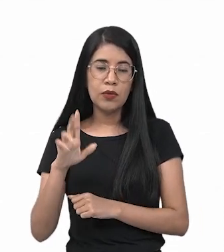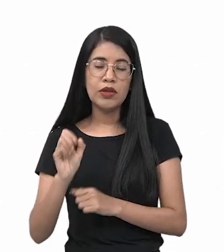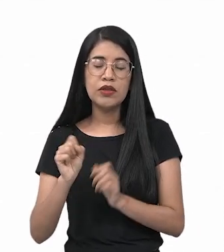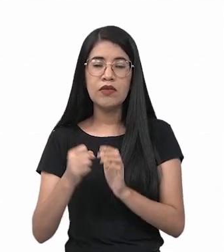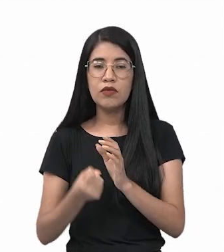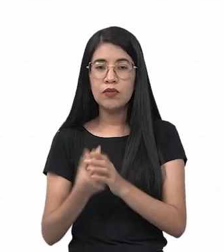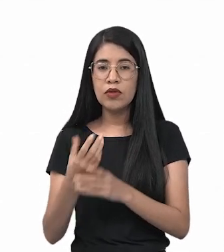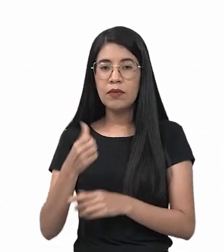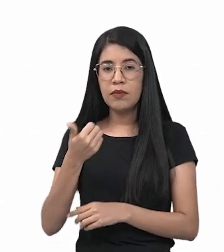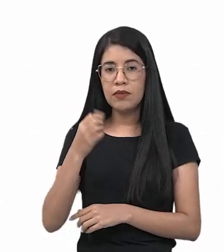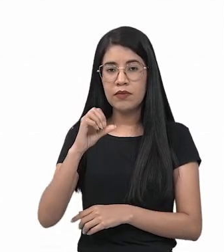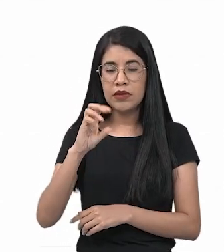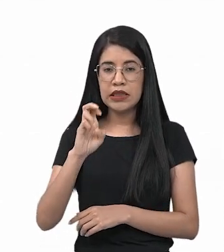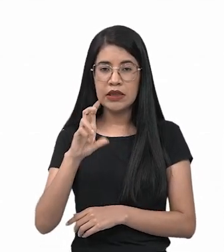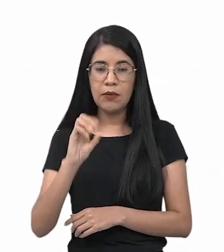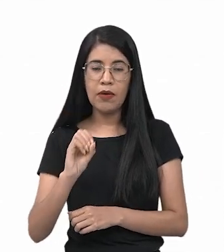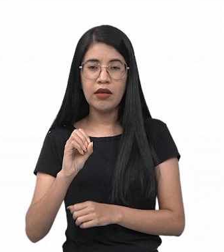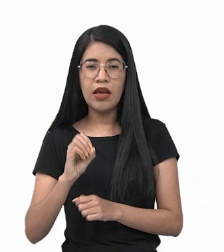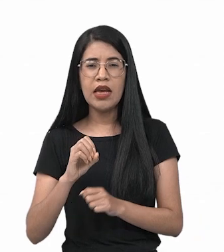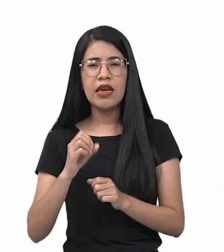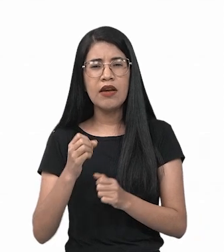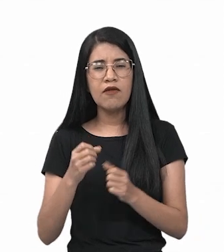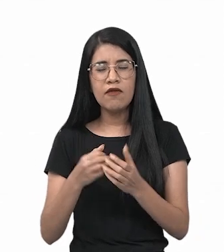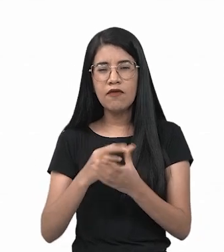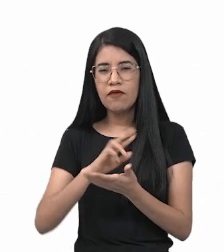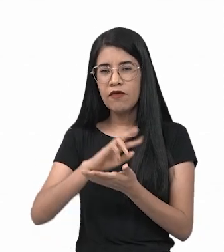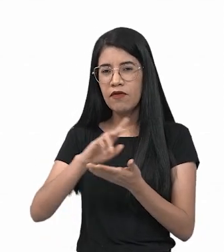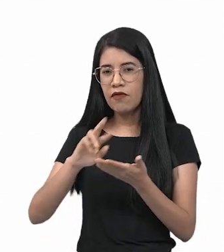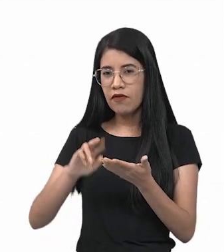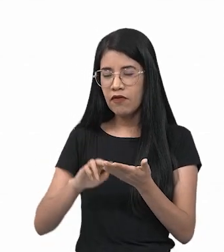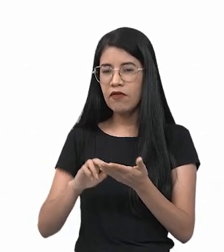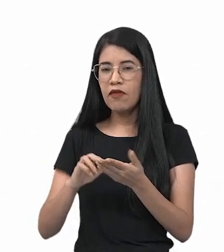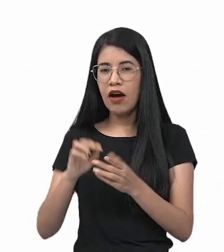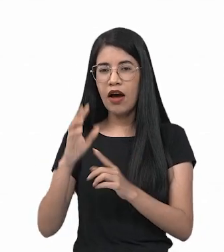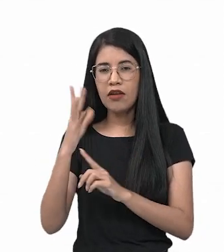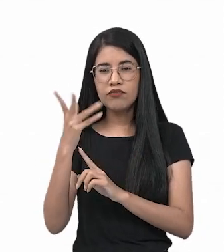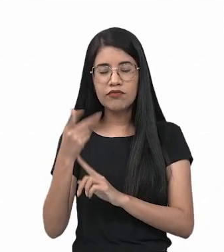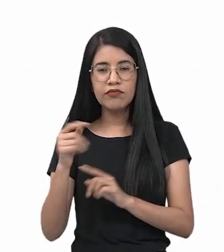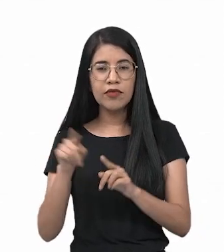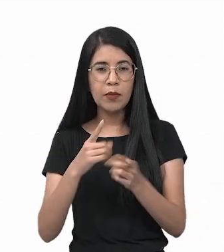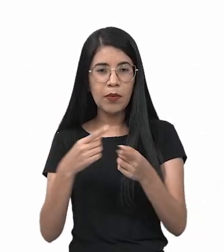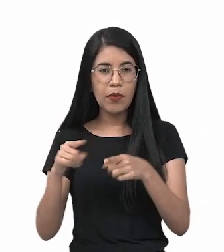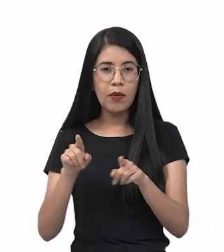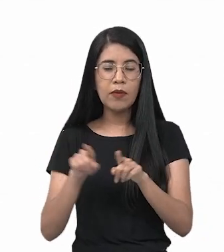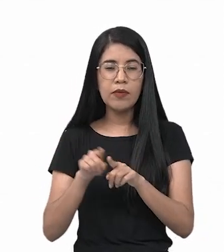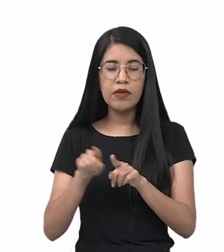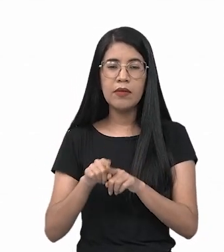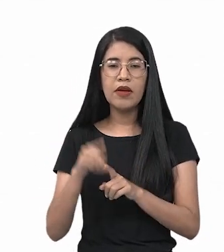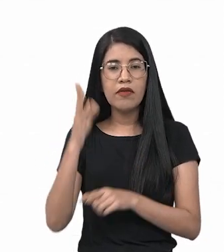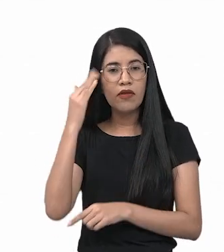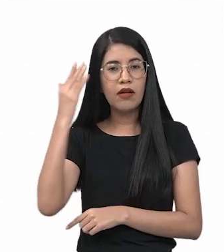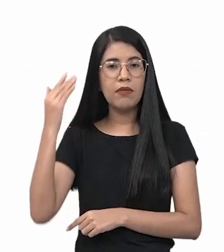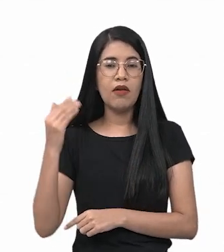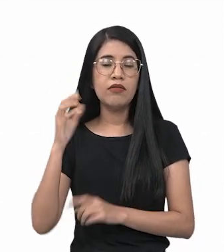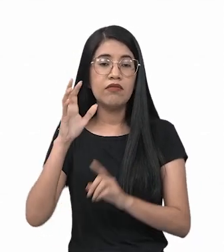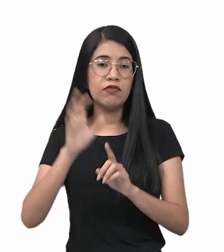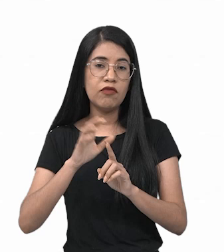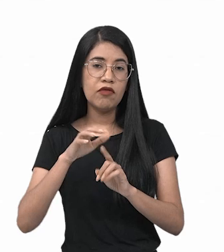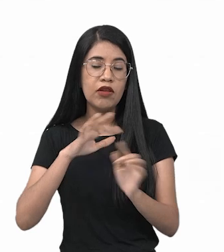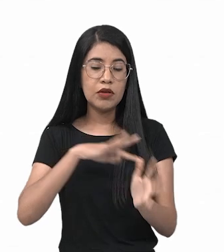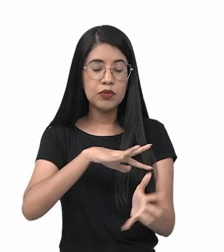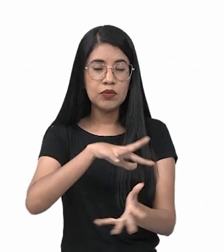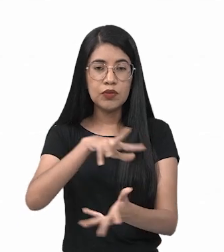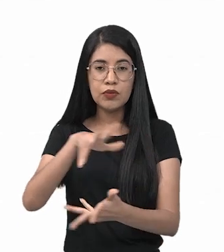de 1950 e lançou artistas como Chuck Berry e Elvis Presley, que influenciaram